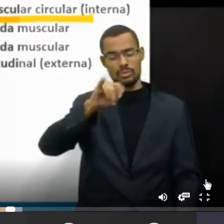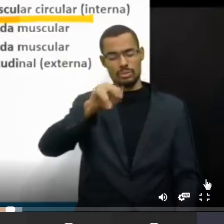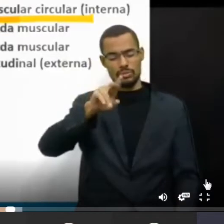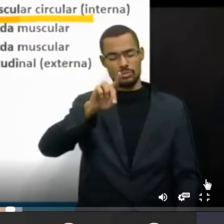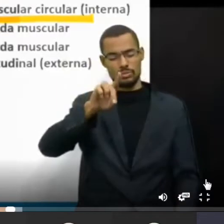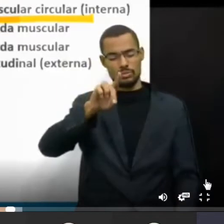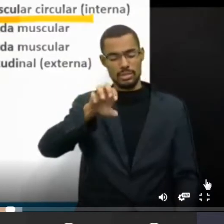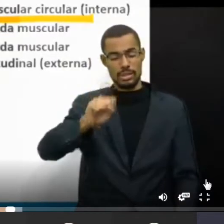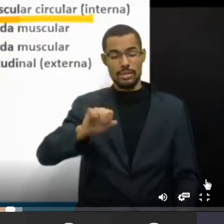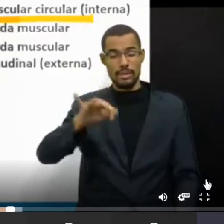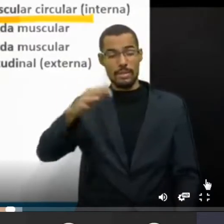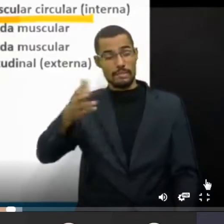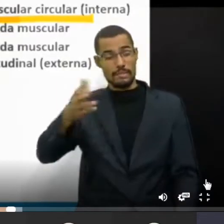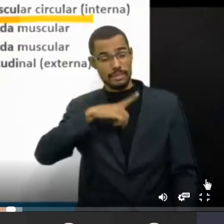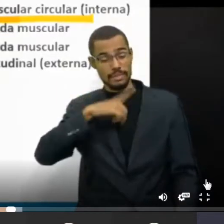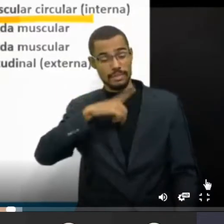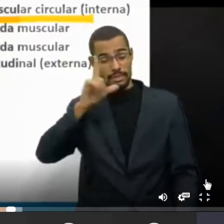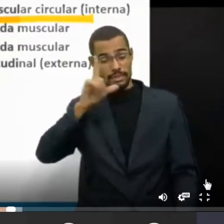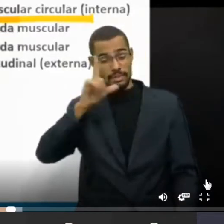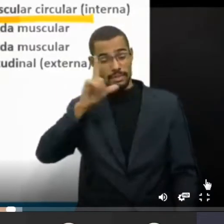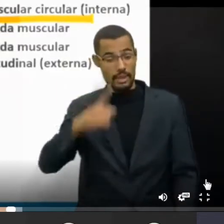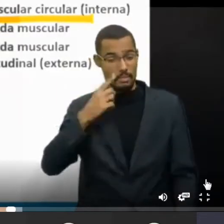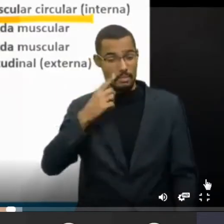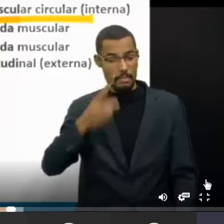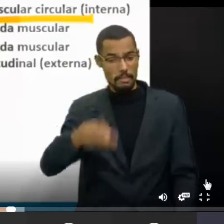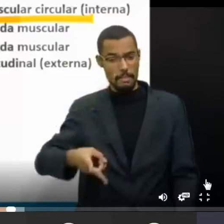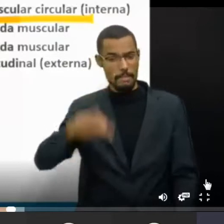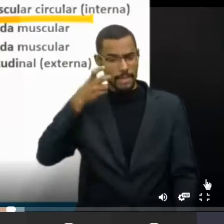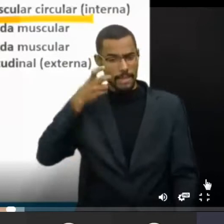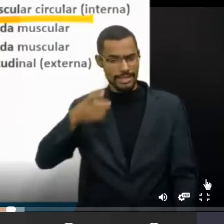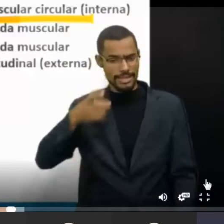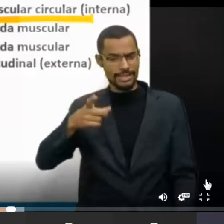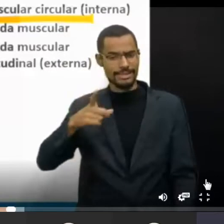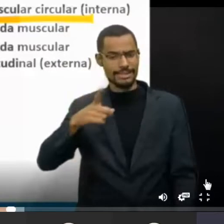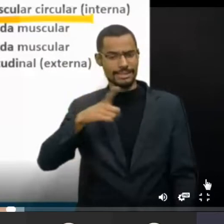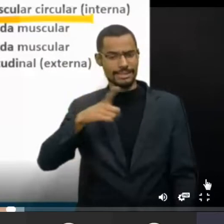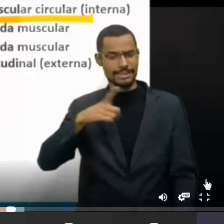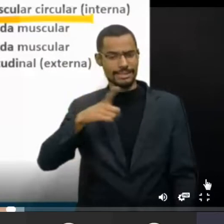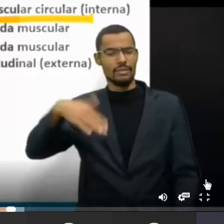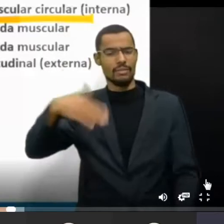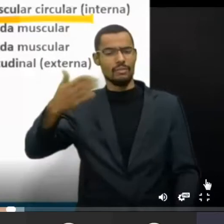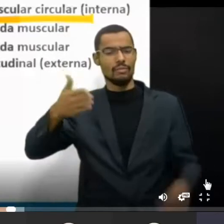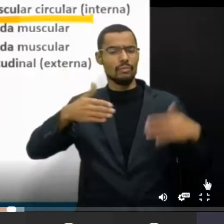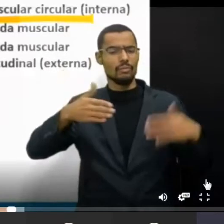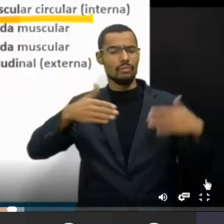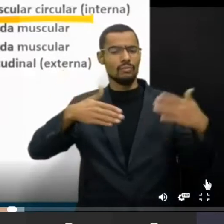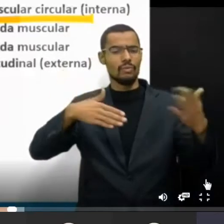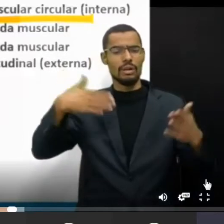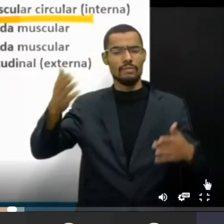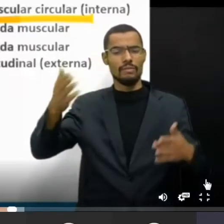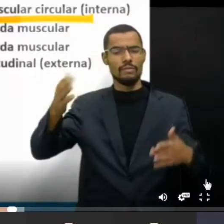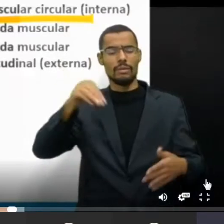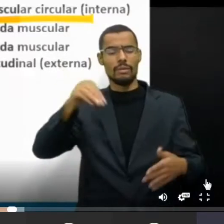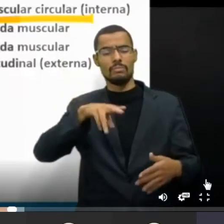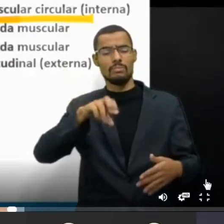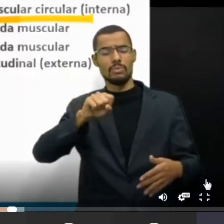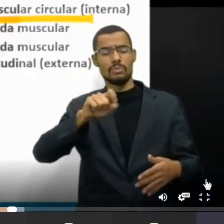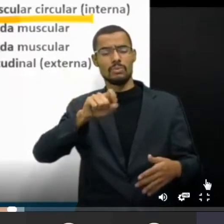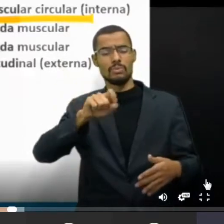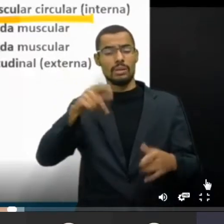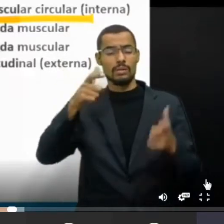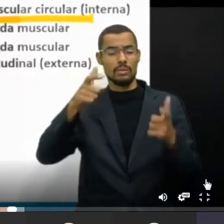longitudinais. Ainda eu tenho mais externo a camada muscular, a região